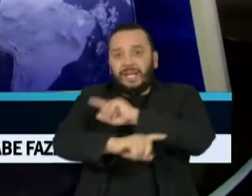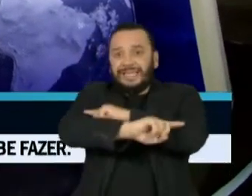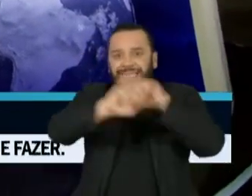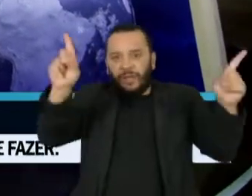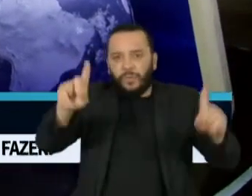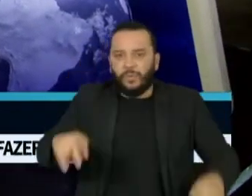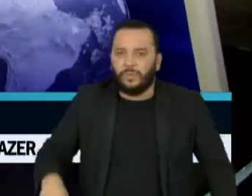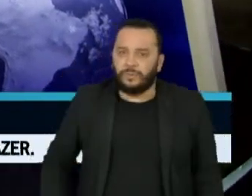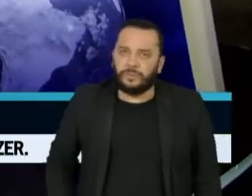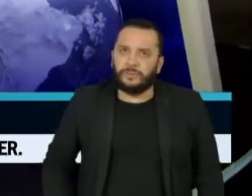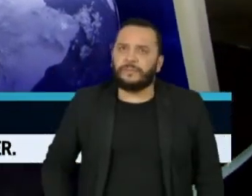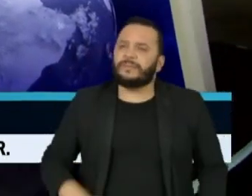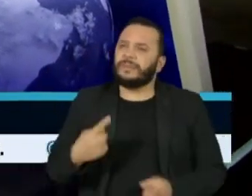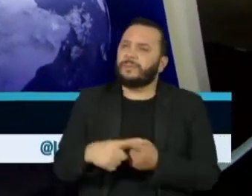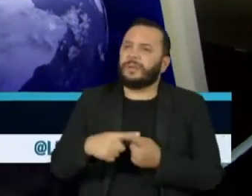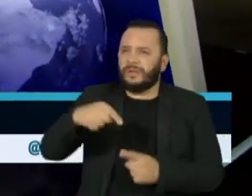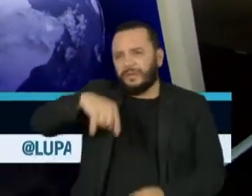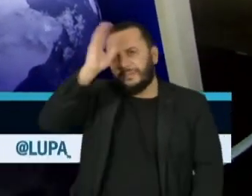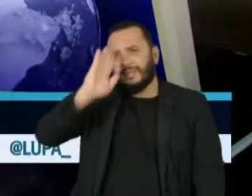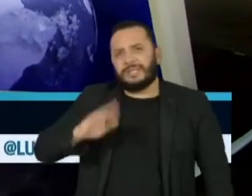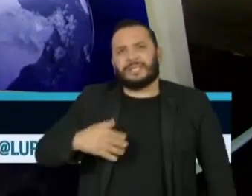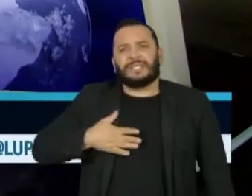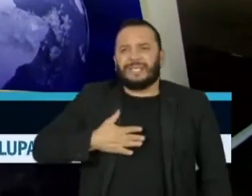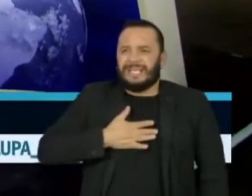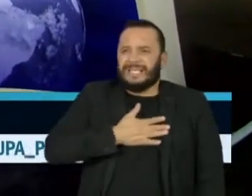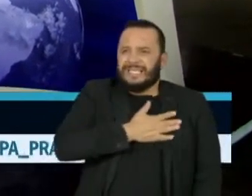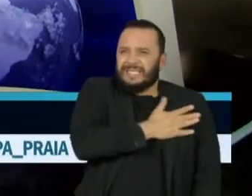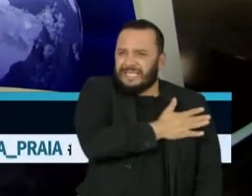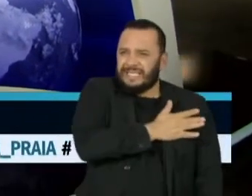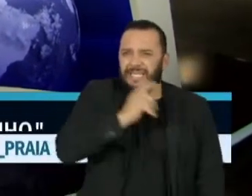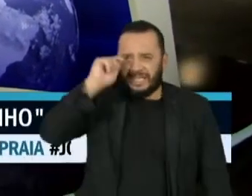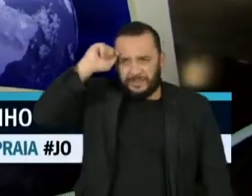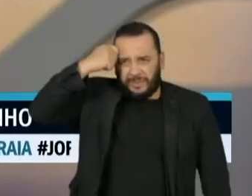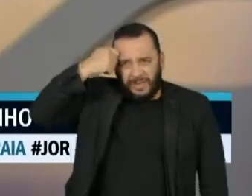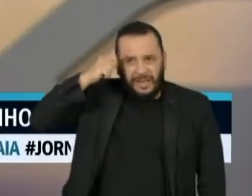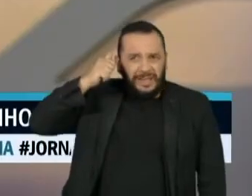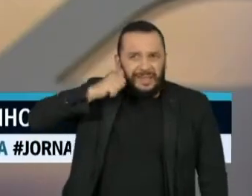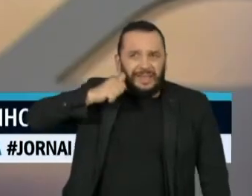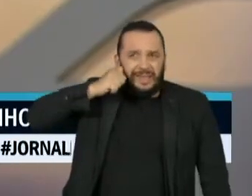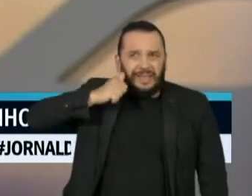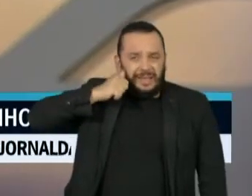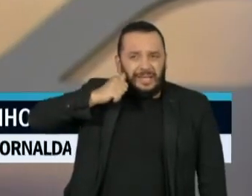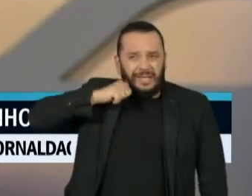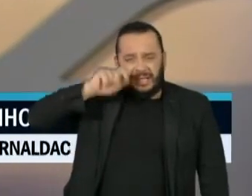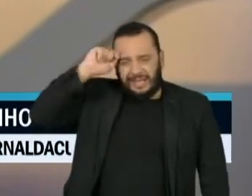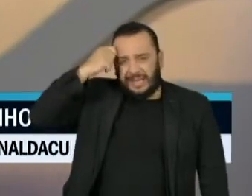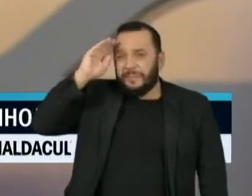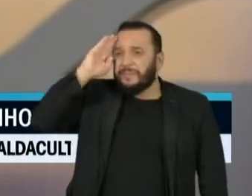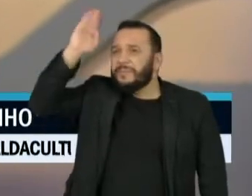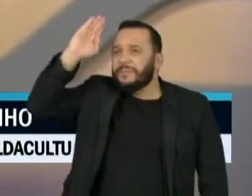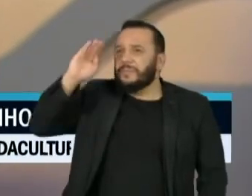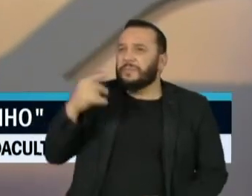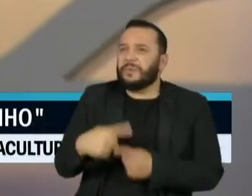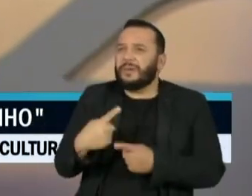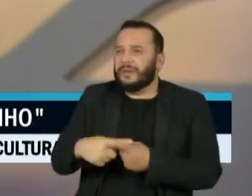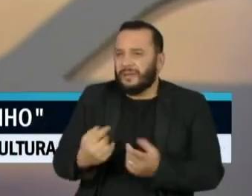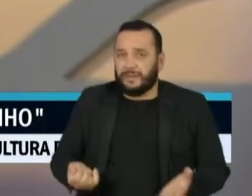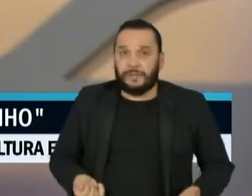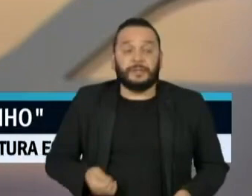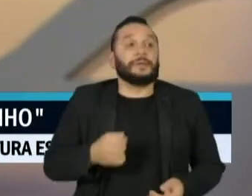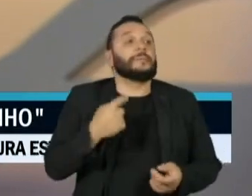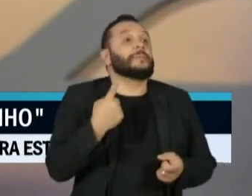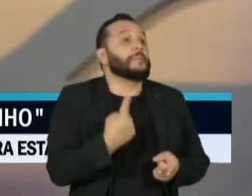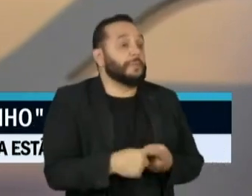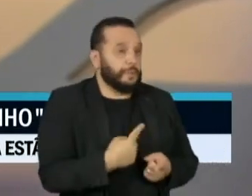o racismo no Brasil afeta principalmente as mulheres negras? É um país que durante muito tempo objetificou as